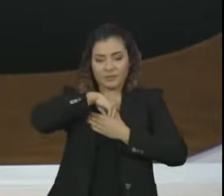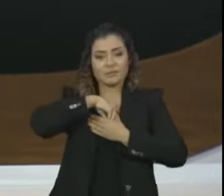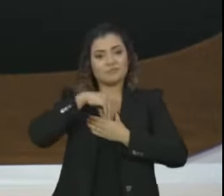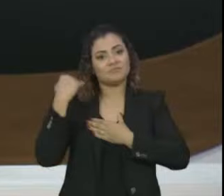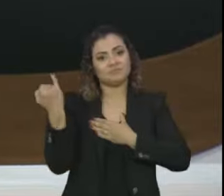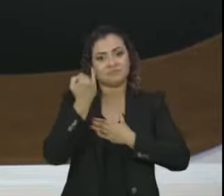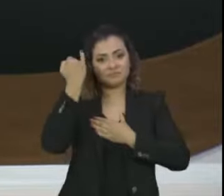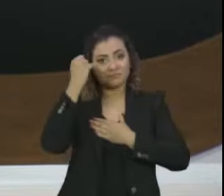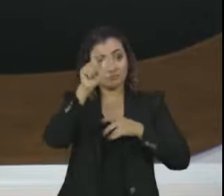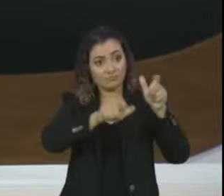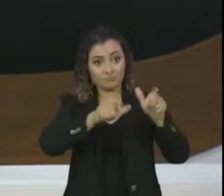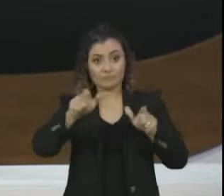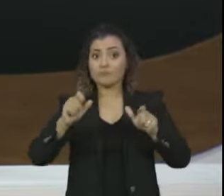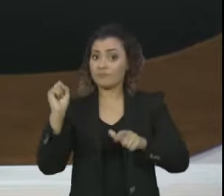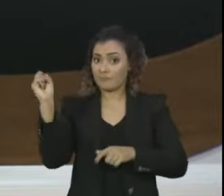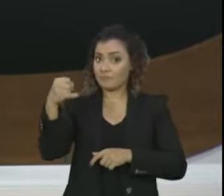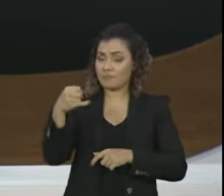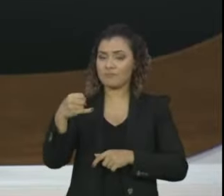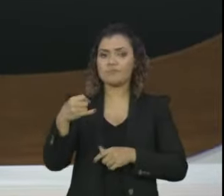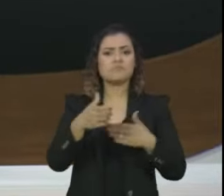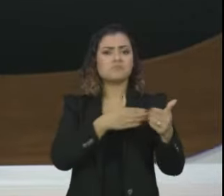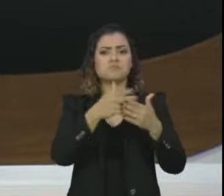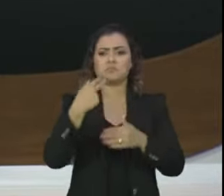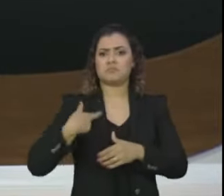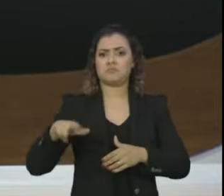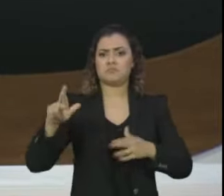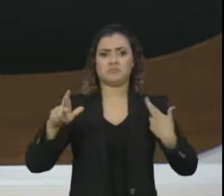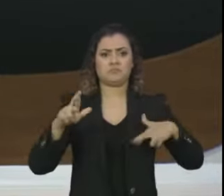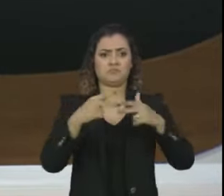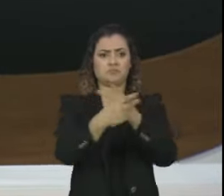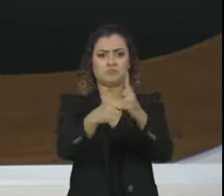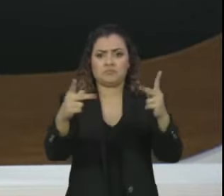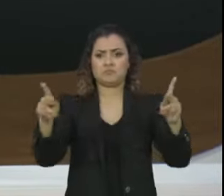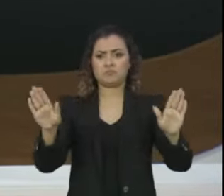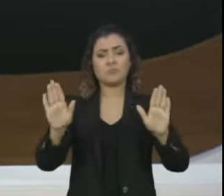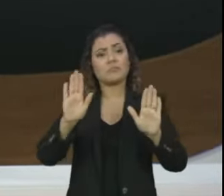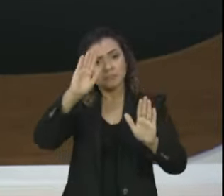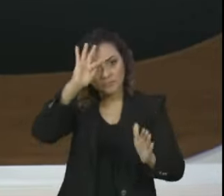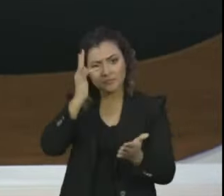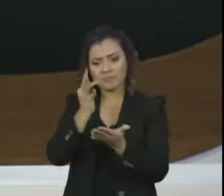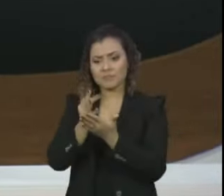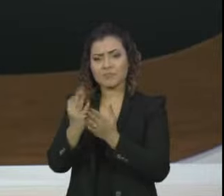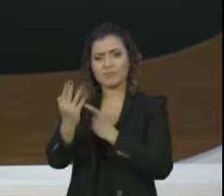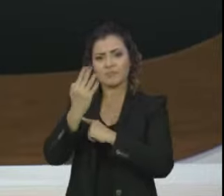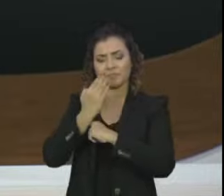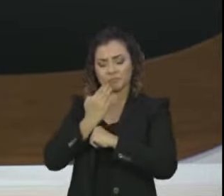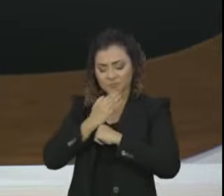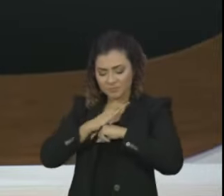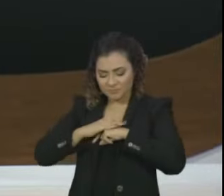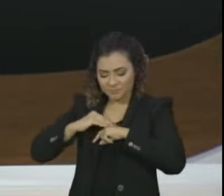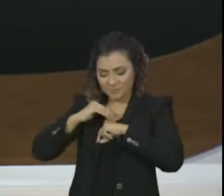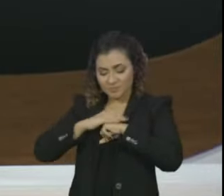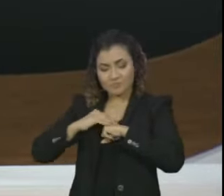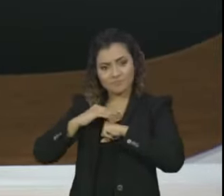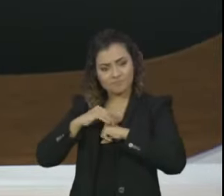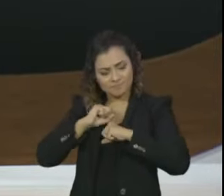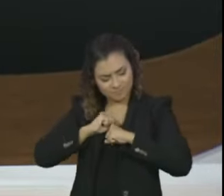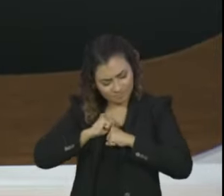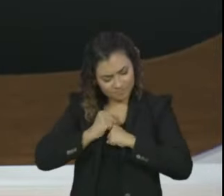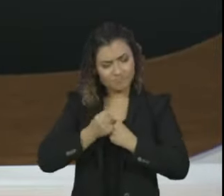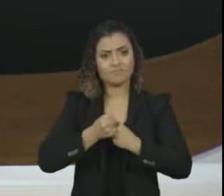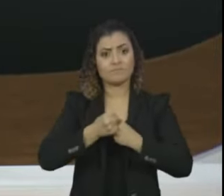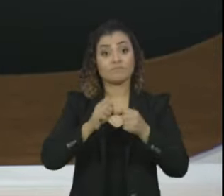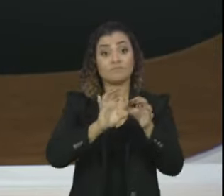grandes parcelas da população seja qual for a sua religião que a fé seja um refúgio um conforto e que você a